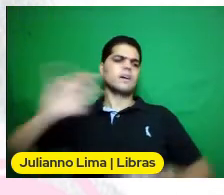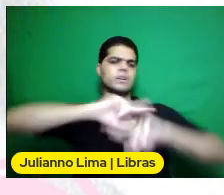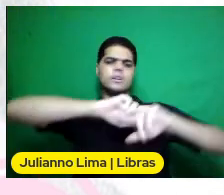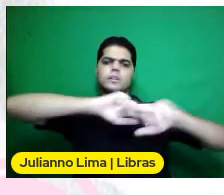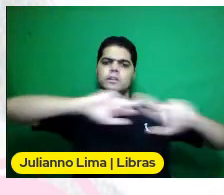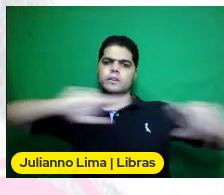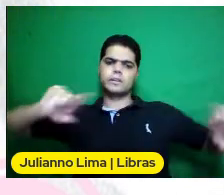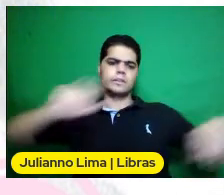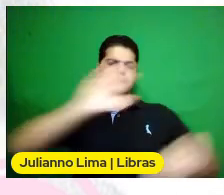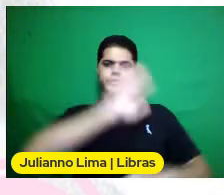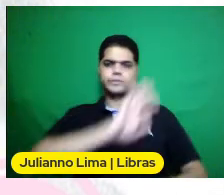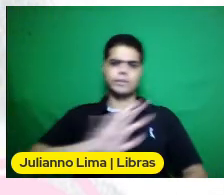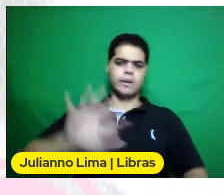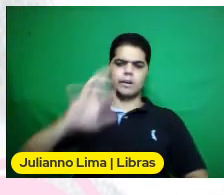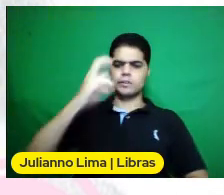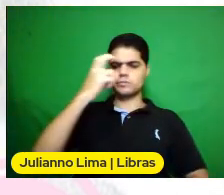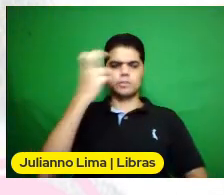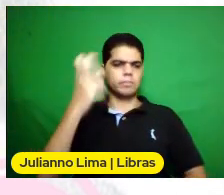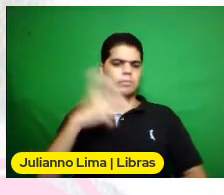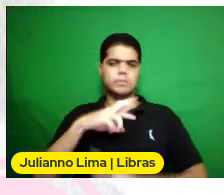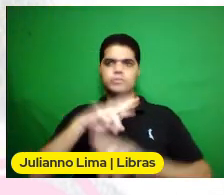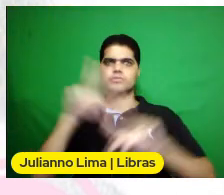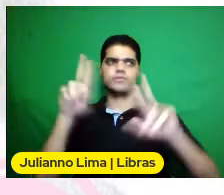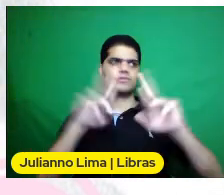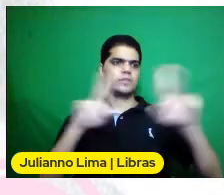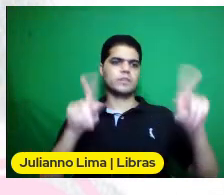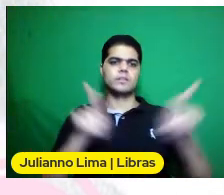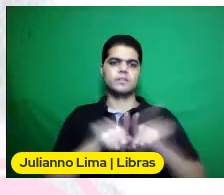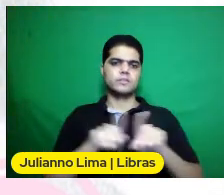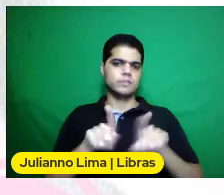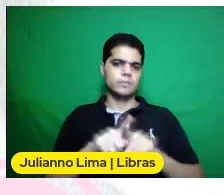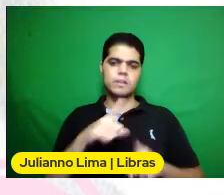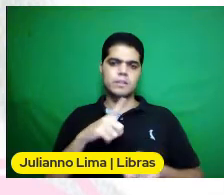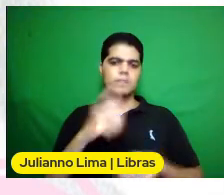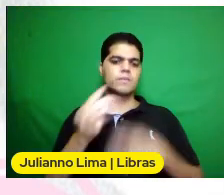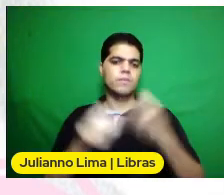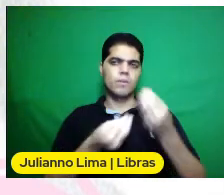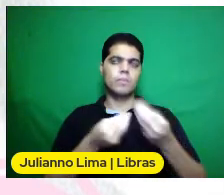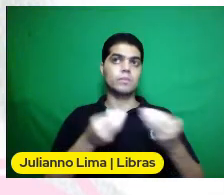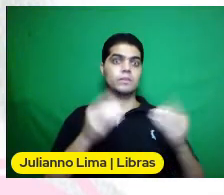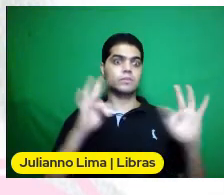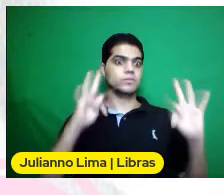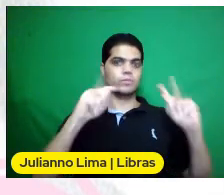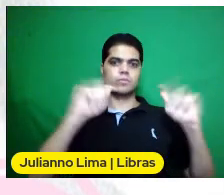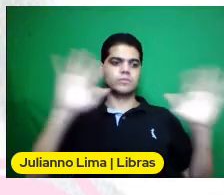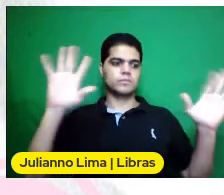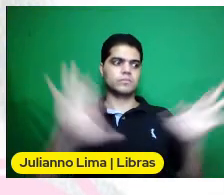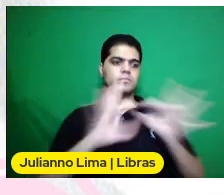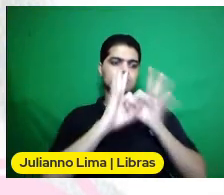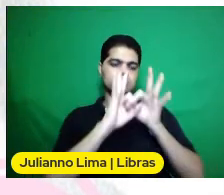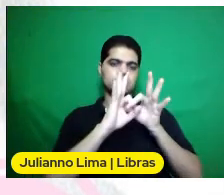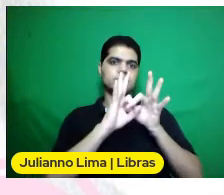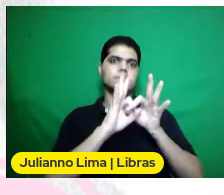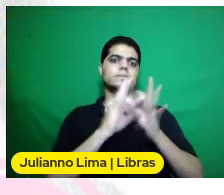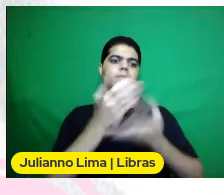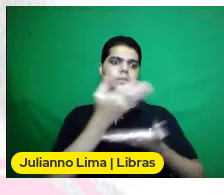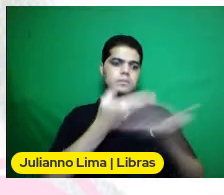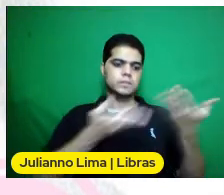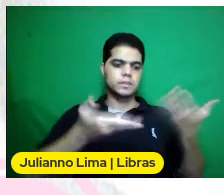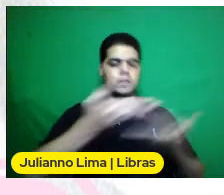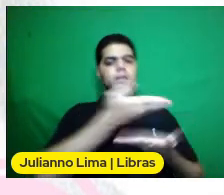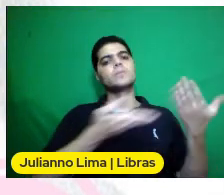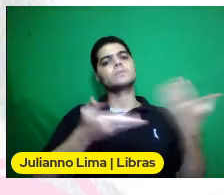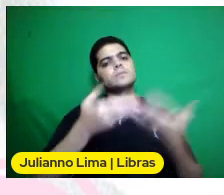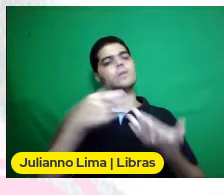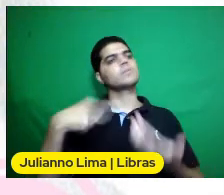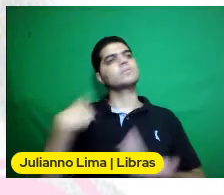com saberes diferentes, que possam conectar e que possam fazer essa interlocução quando a gente fala, por